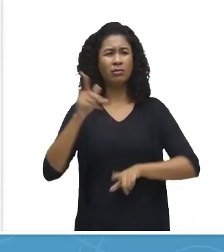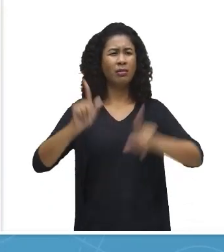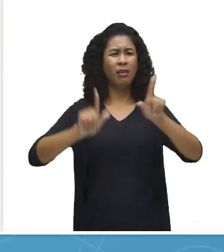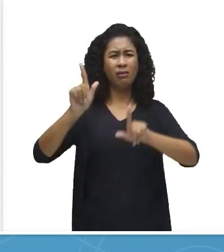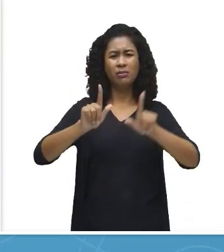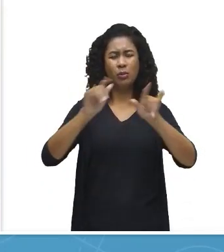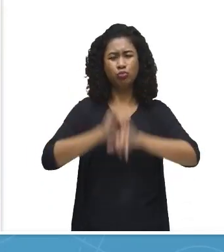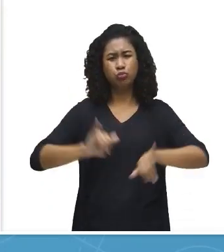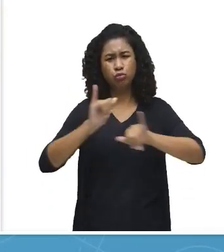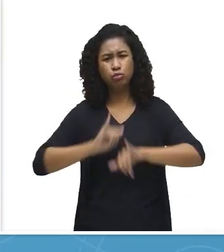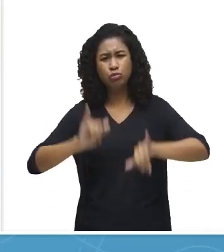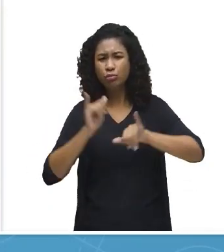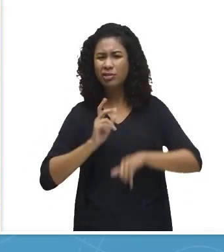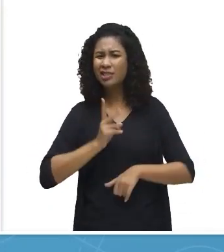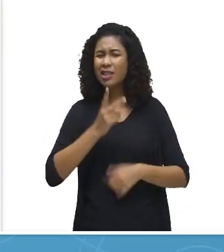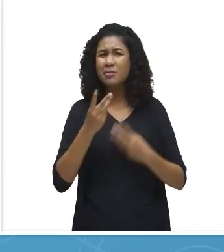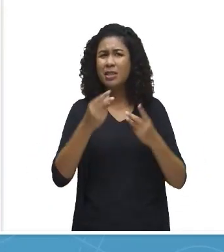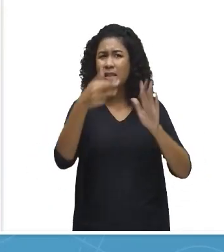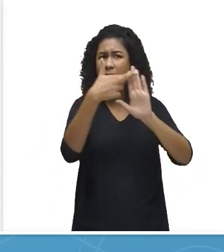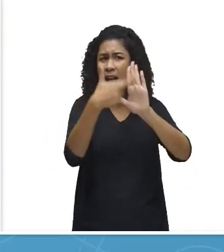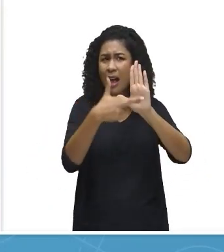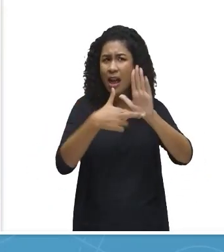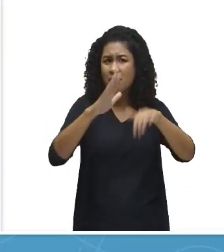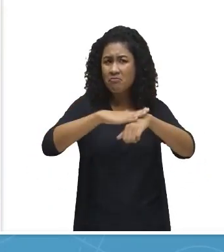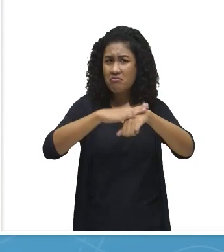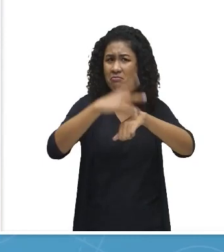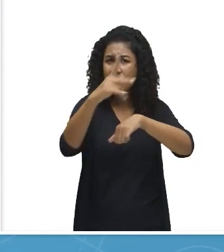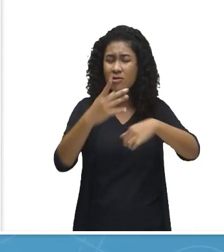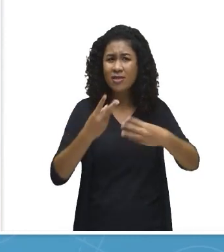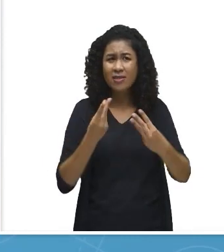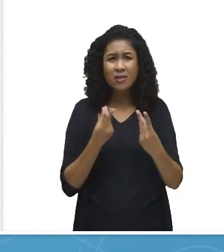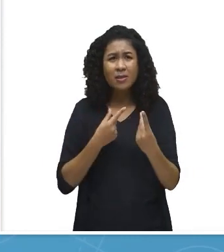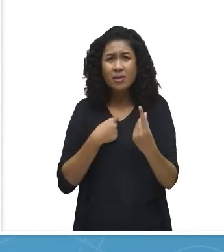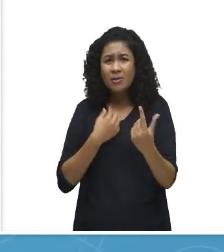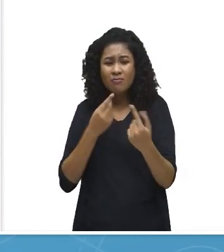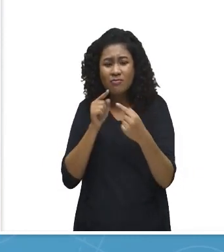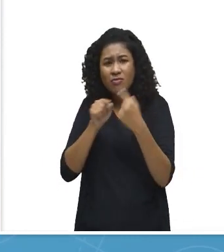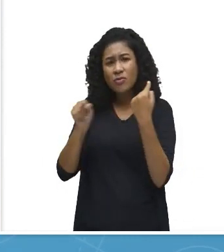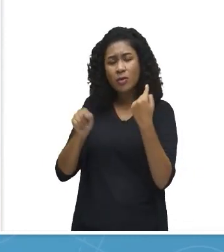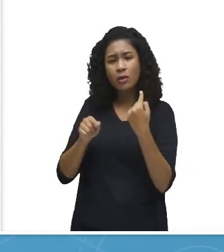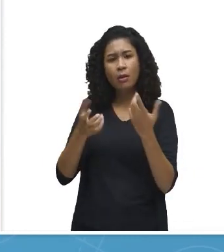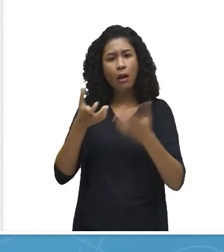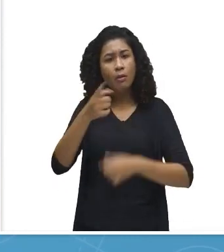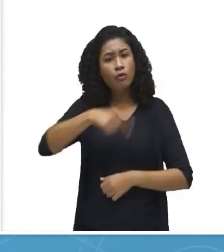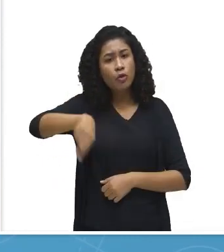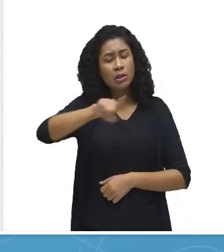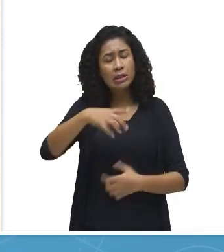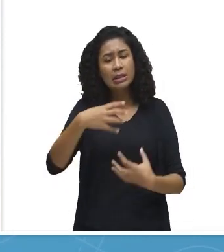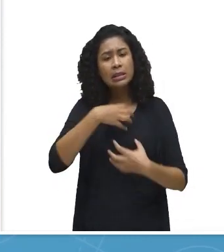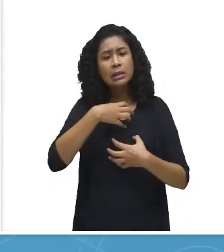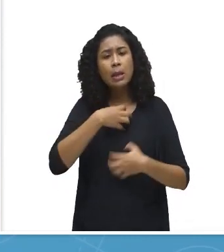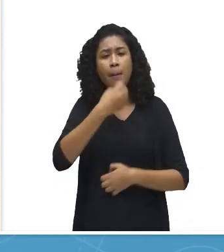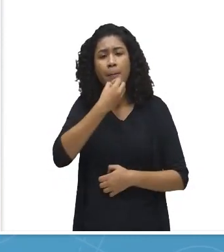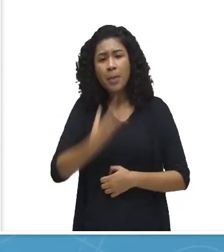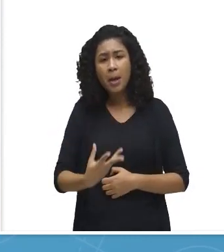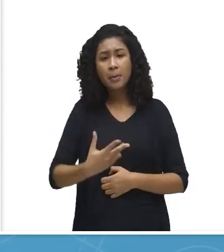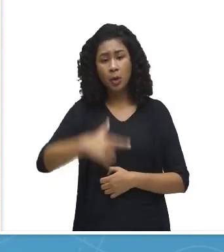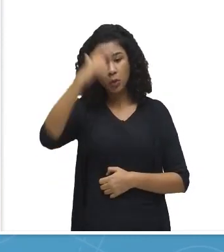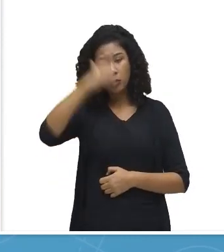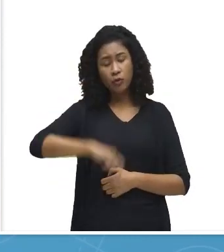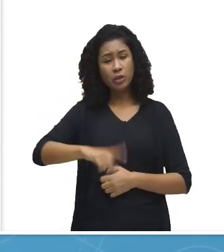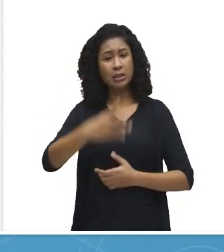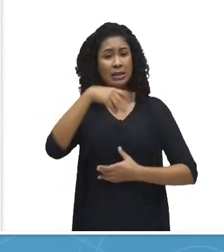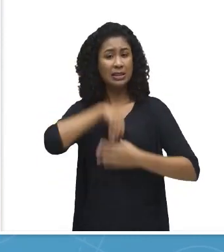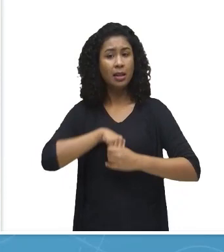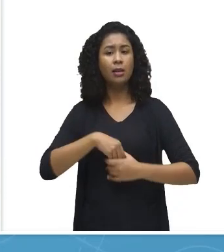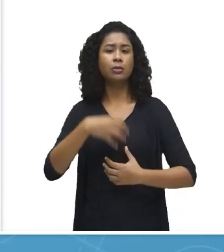impõe, amigo e amiga, sinta-se acima de tudo acolhido pelo que você é, pelo que você tem no seu